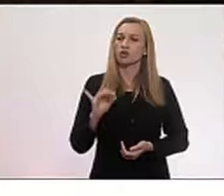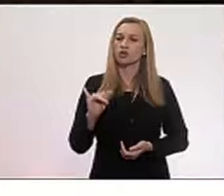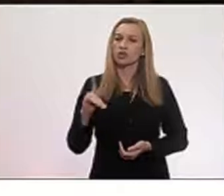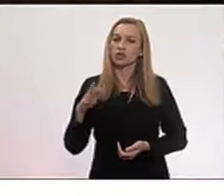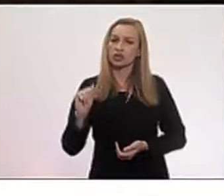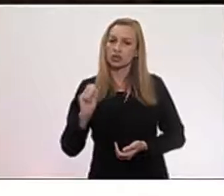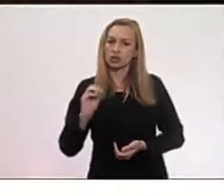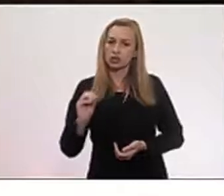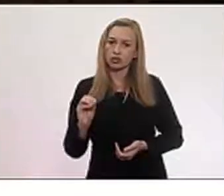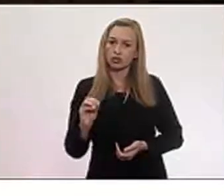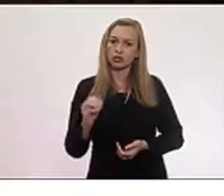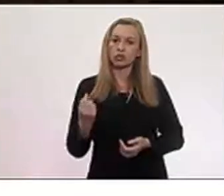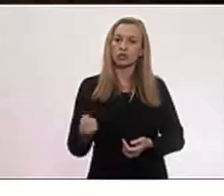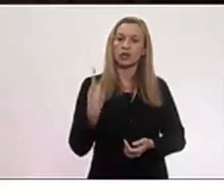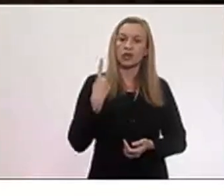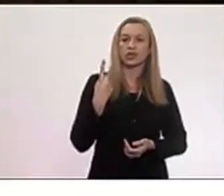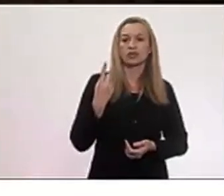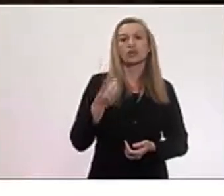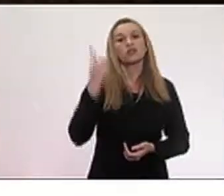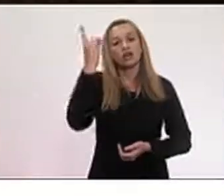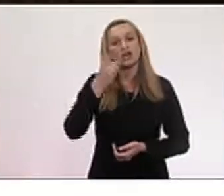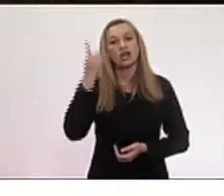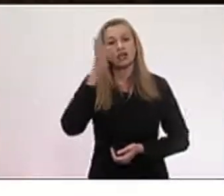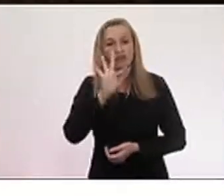do ex-deputado federal